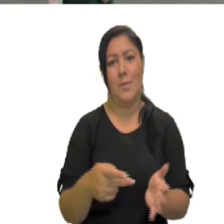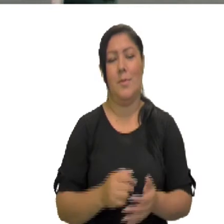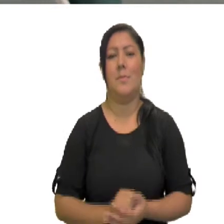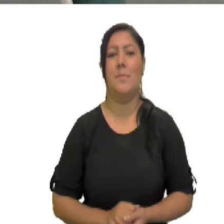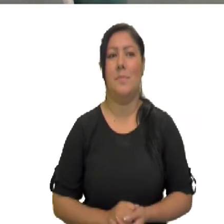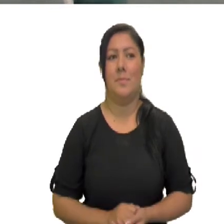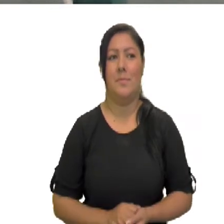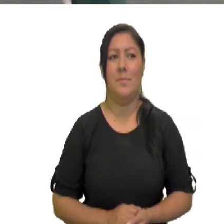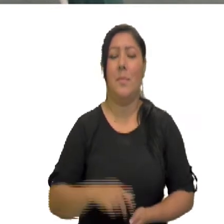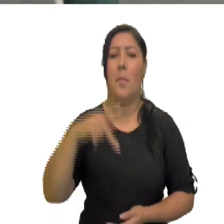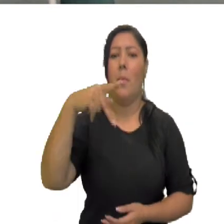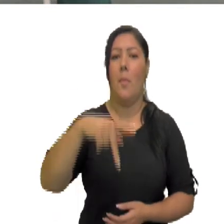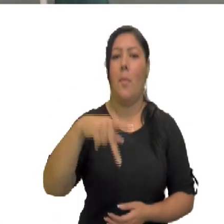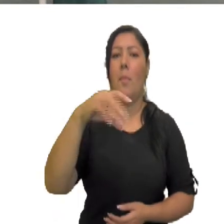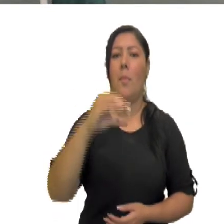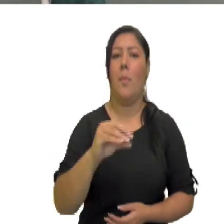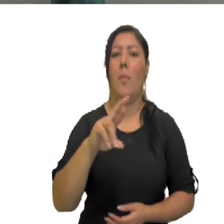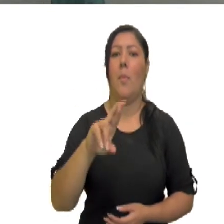Poros,